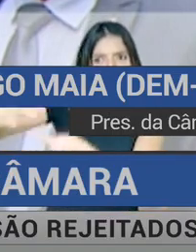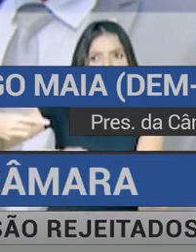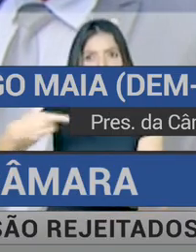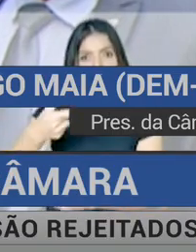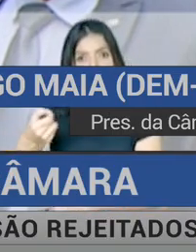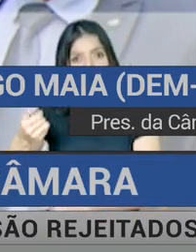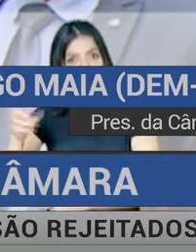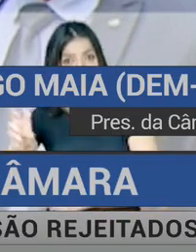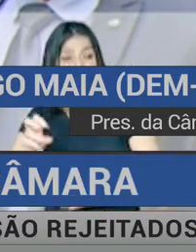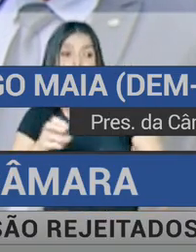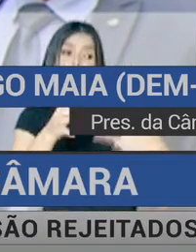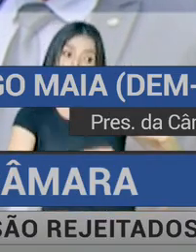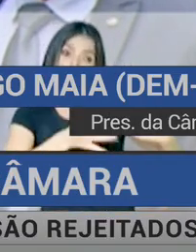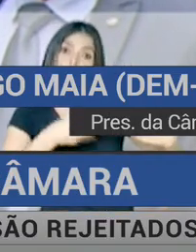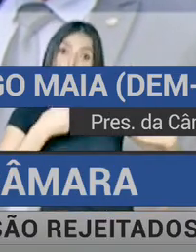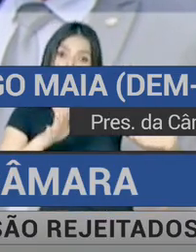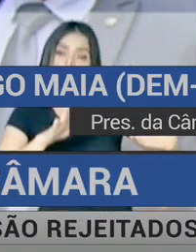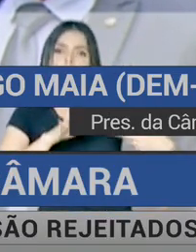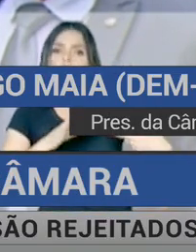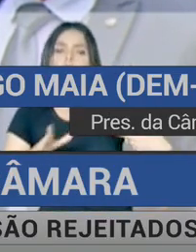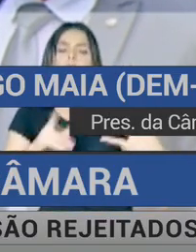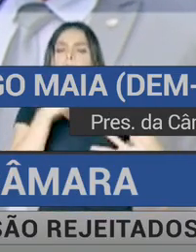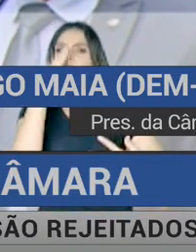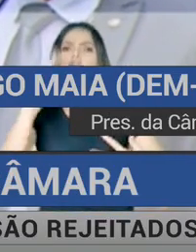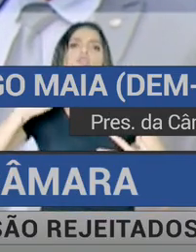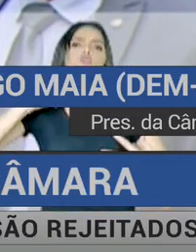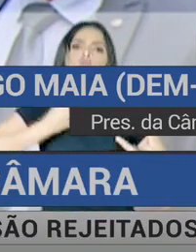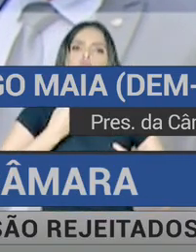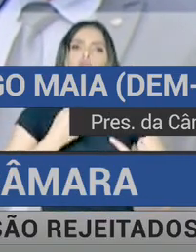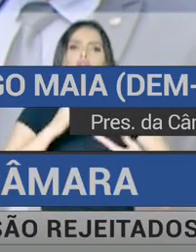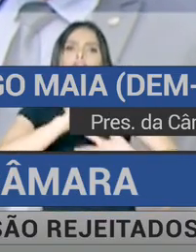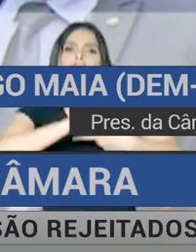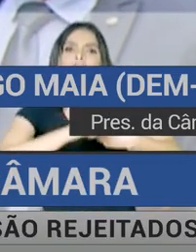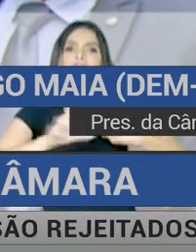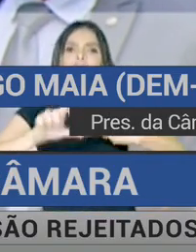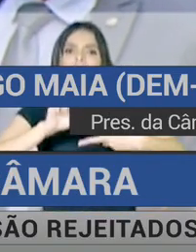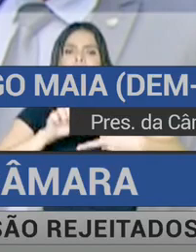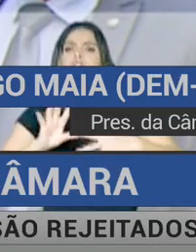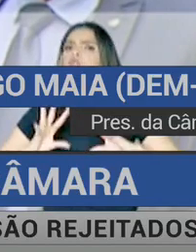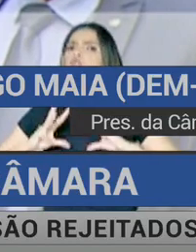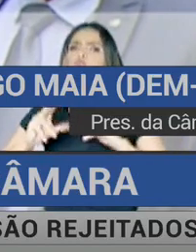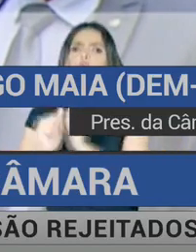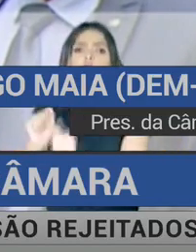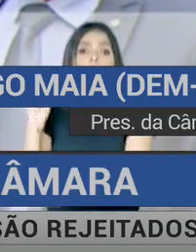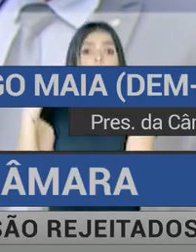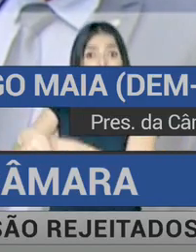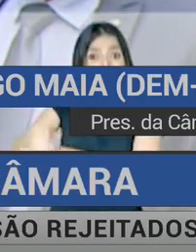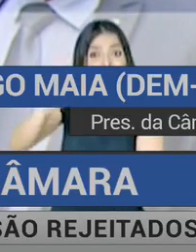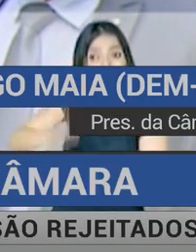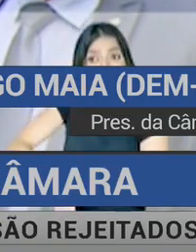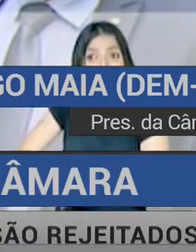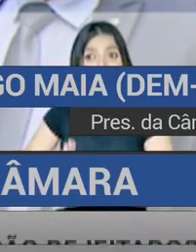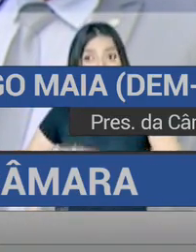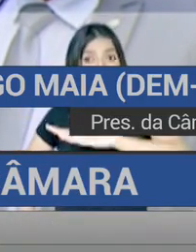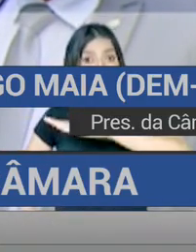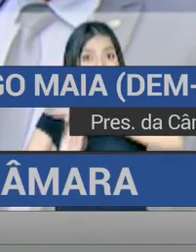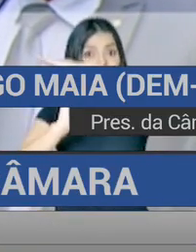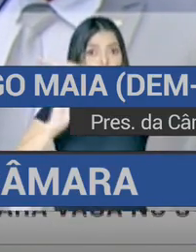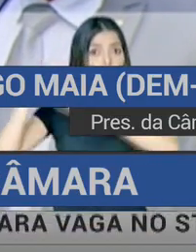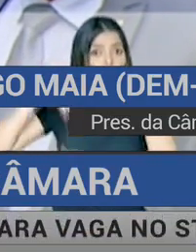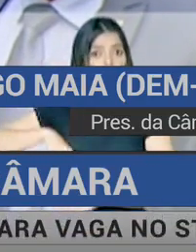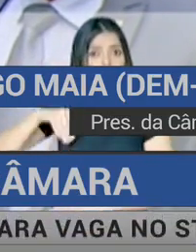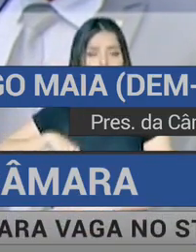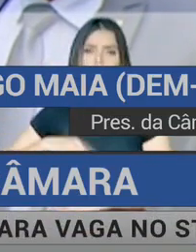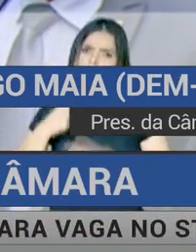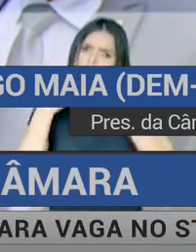poderes, acabaram as carreiras. Todos entram ganhando quase no teto do serviço público.